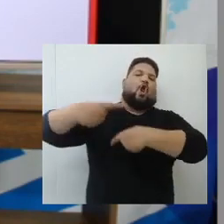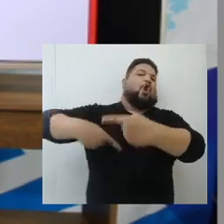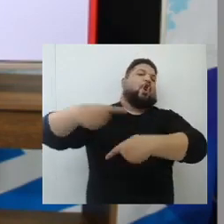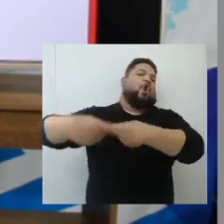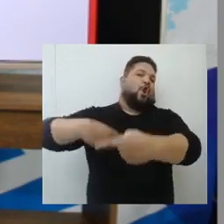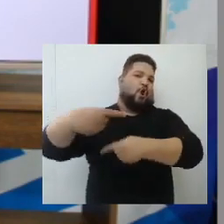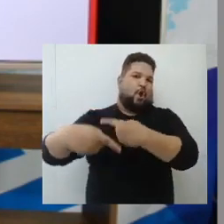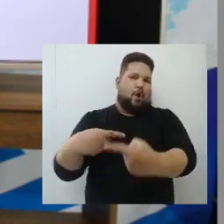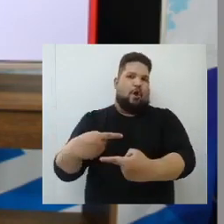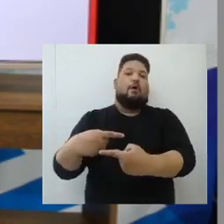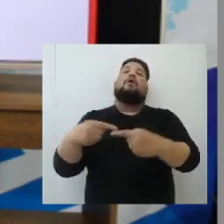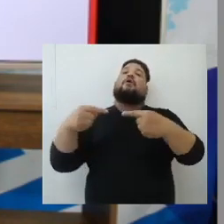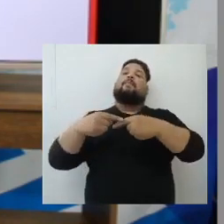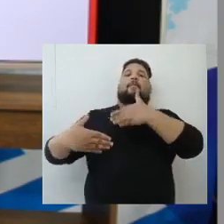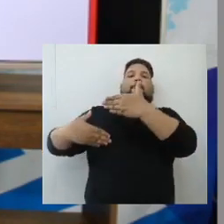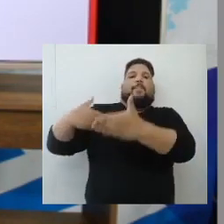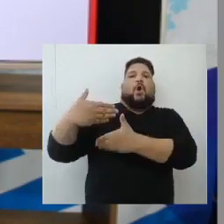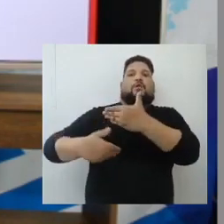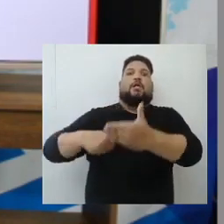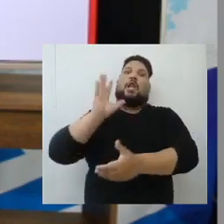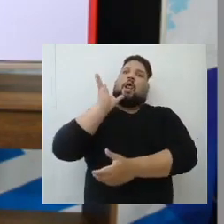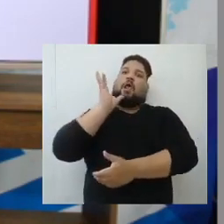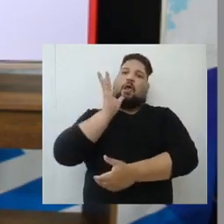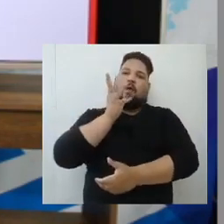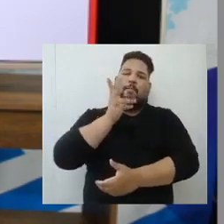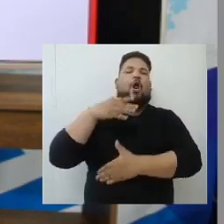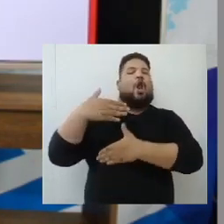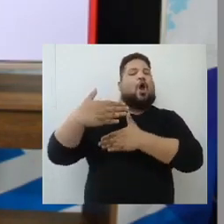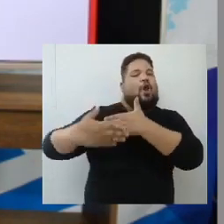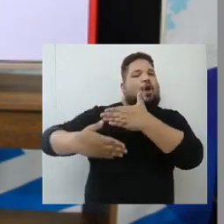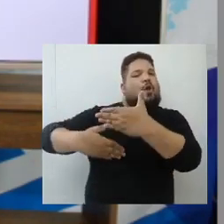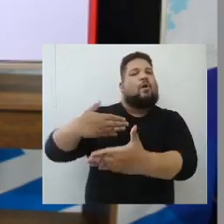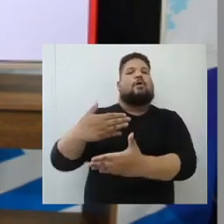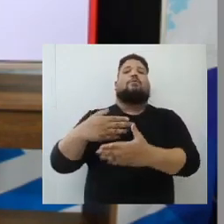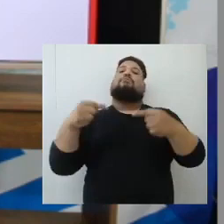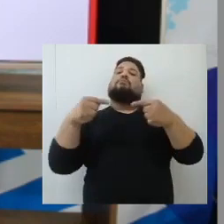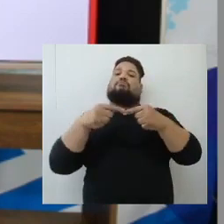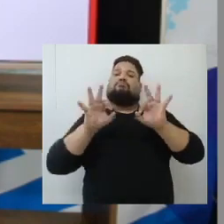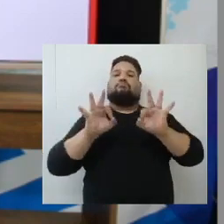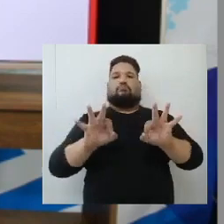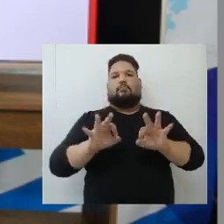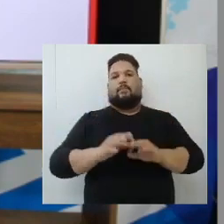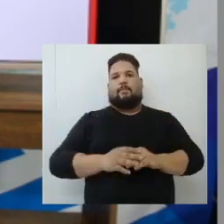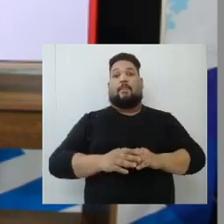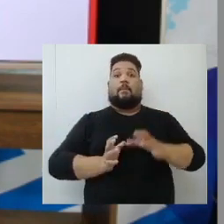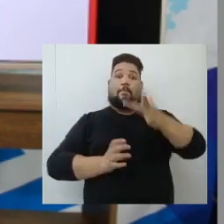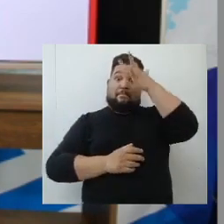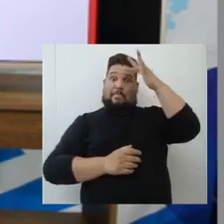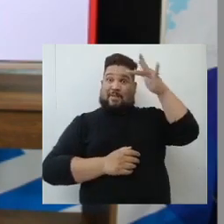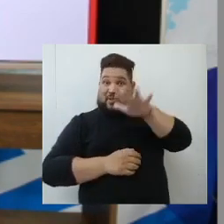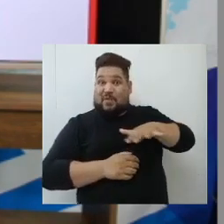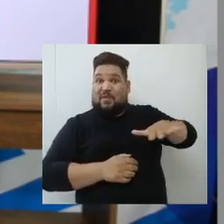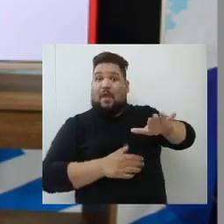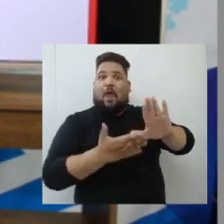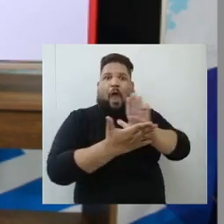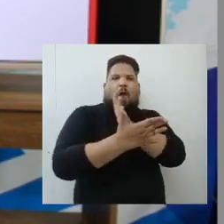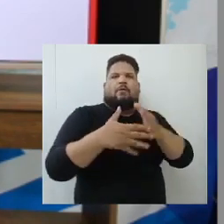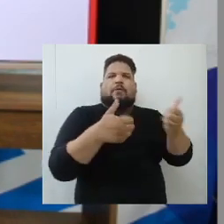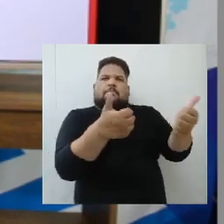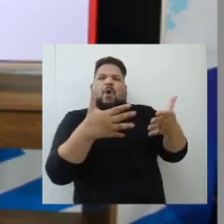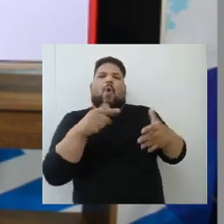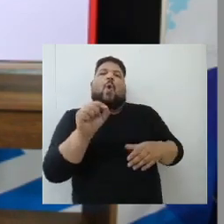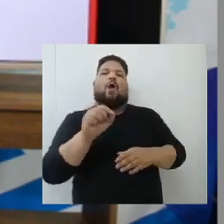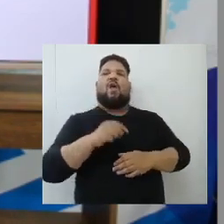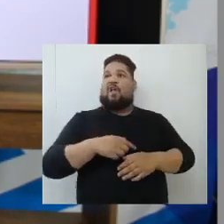descendentes, é um processo lento e gradual. Algumas pessoas costumam dizer que